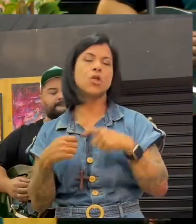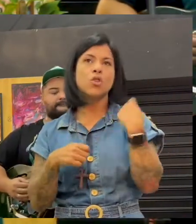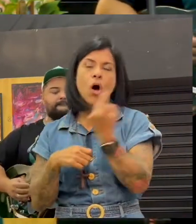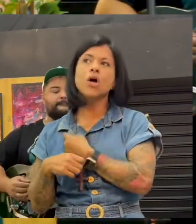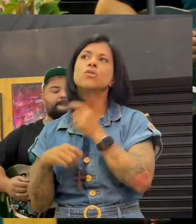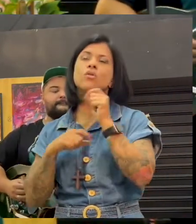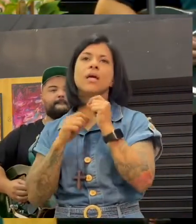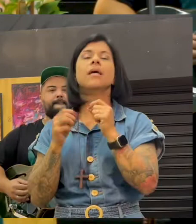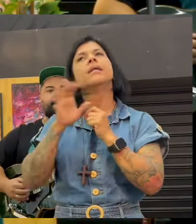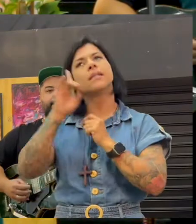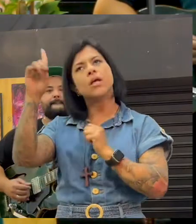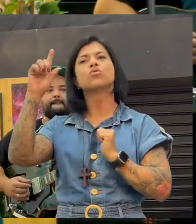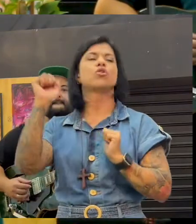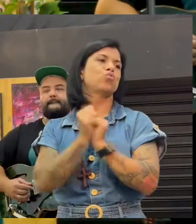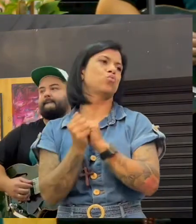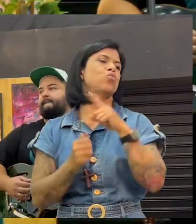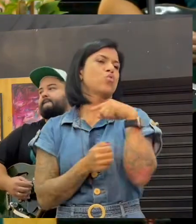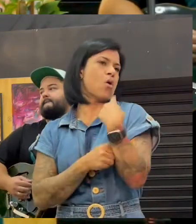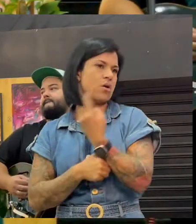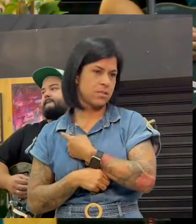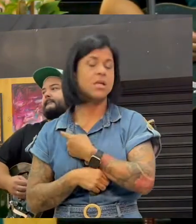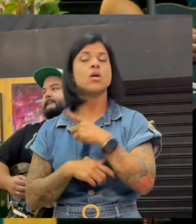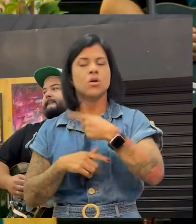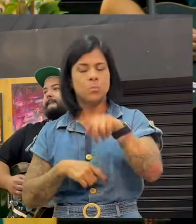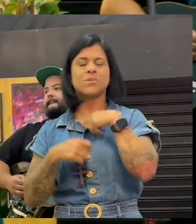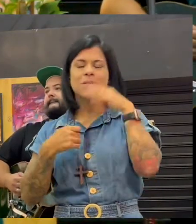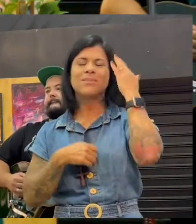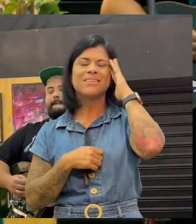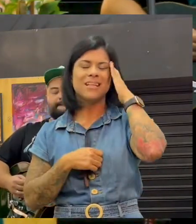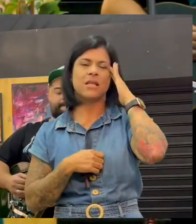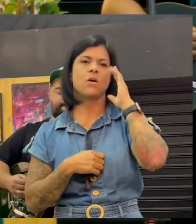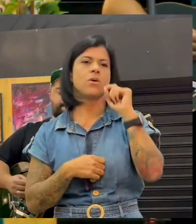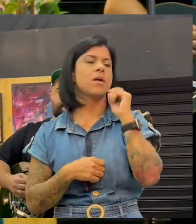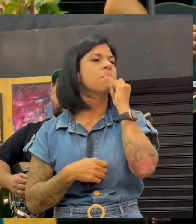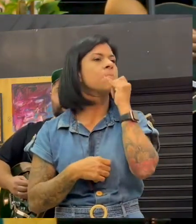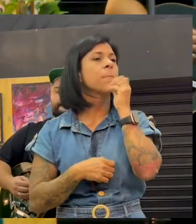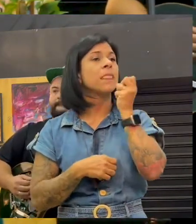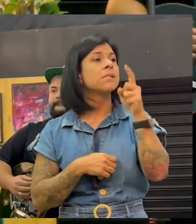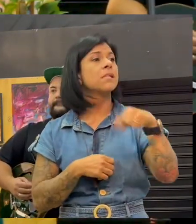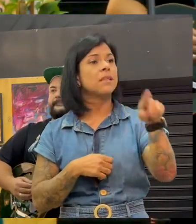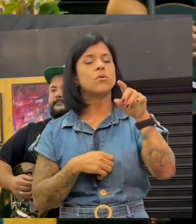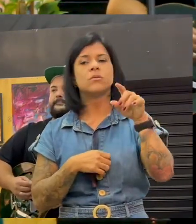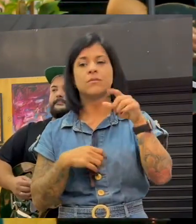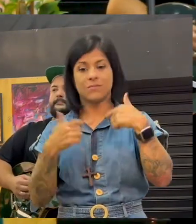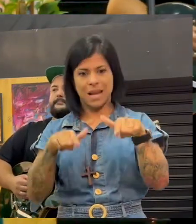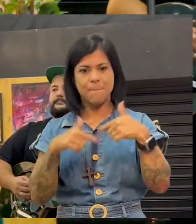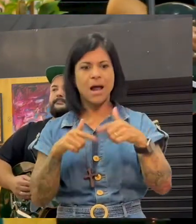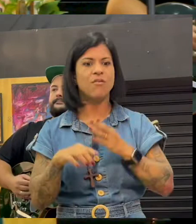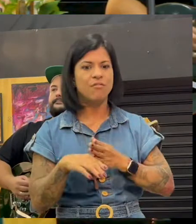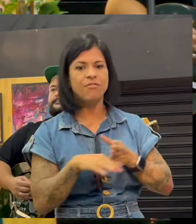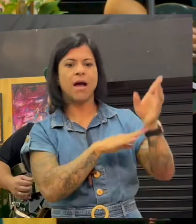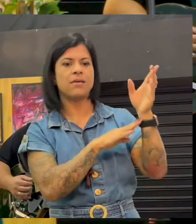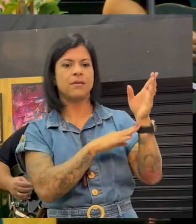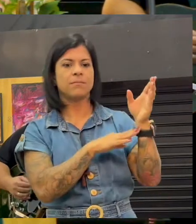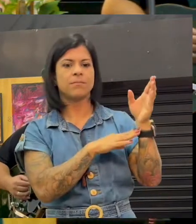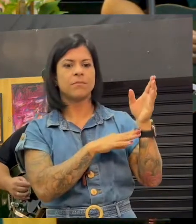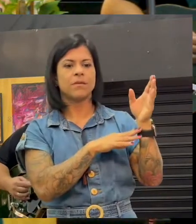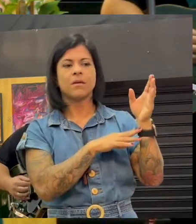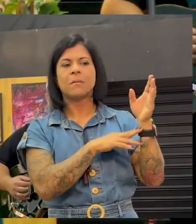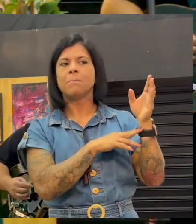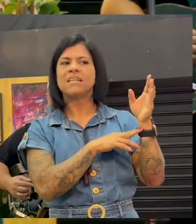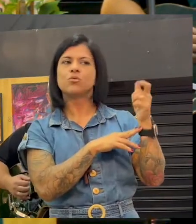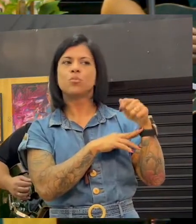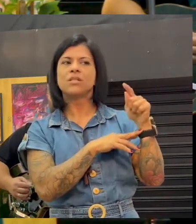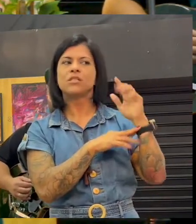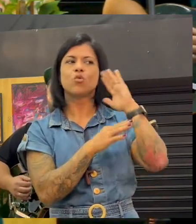o Senhor não estiver lá. Entenda isso. Ao mesmo tempo que o Senhor manda você trabalhar, Ele não quer que você